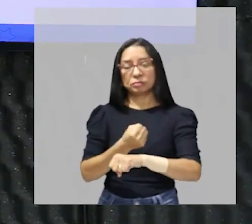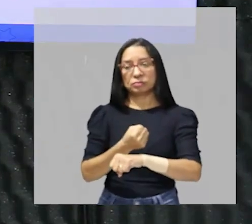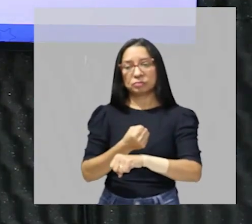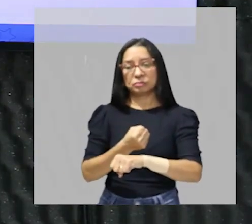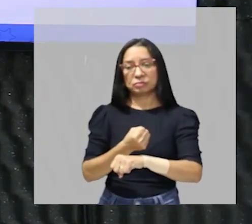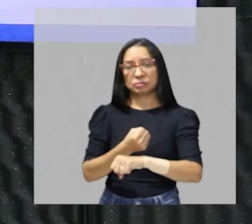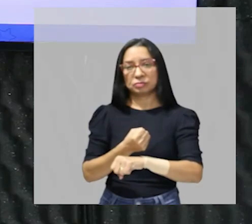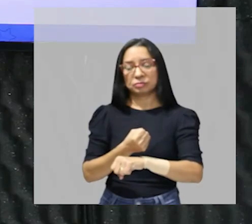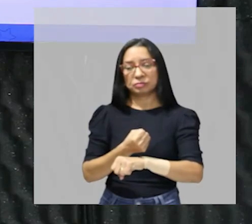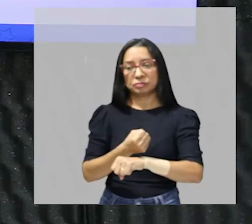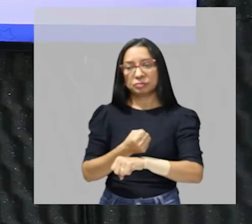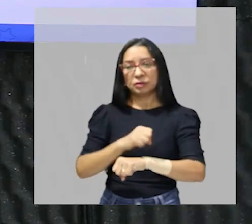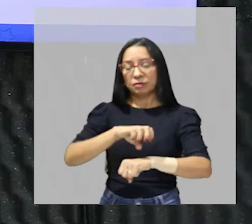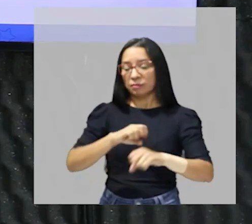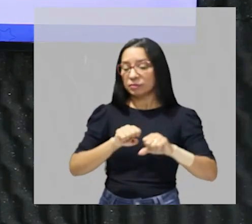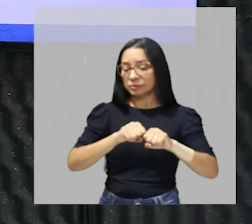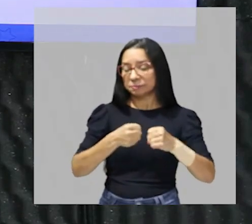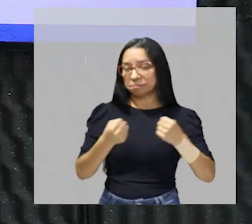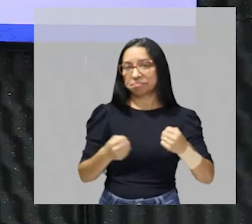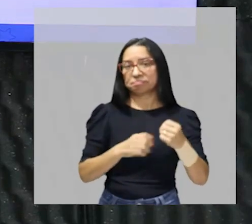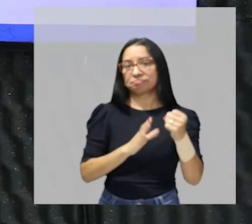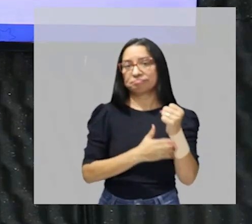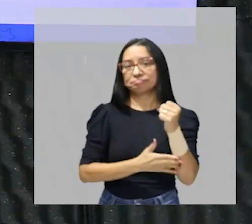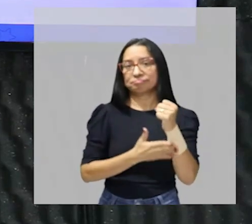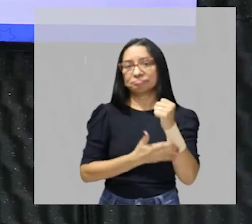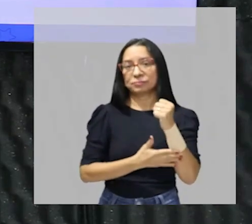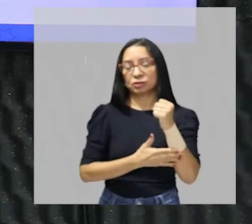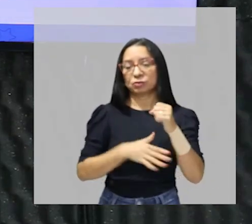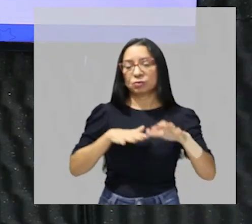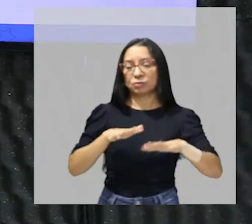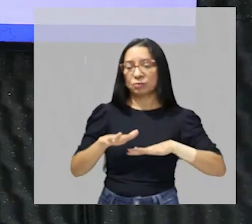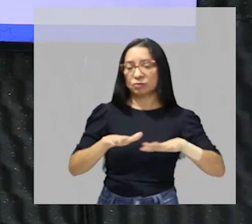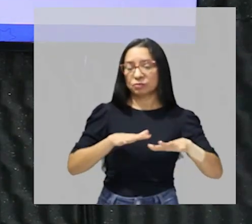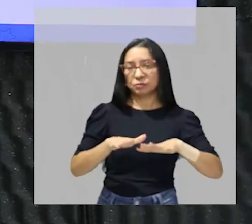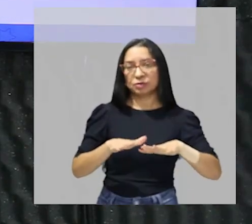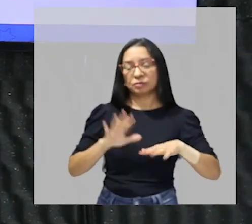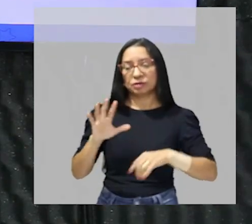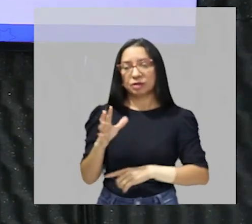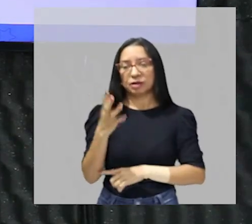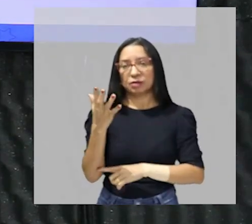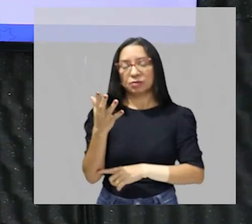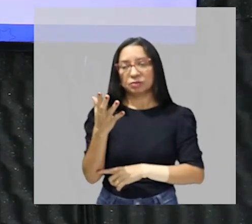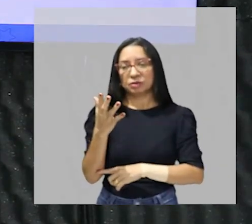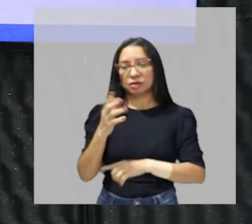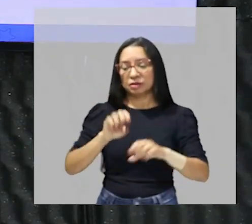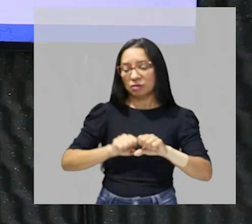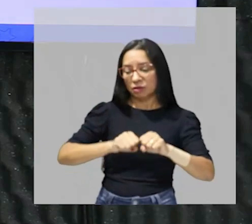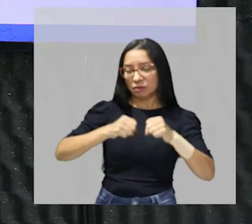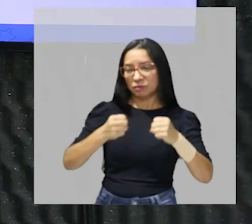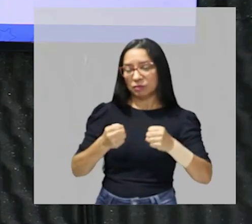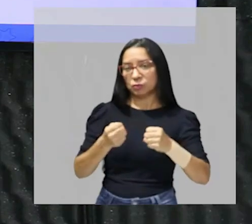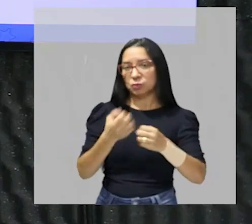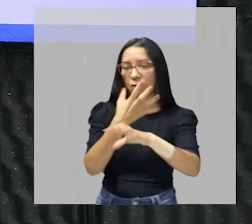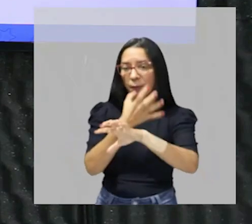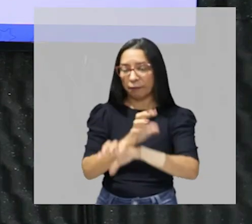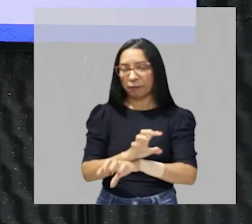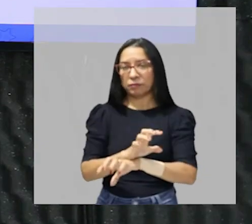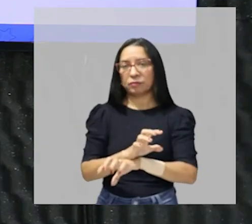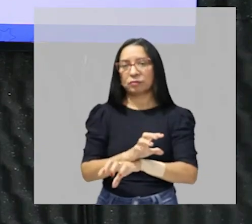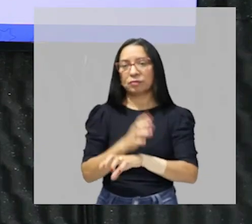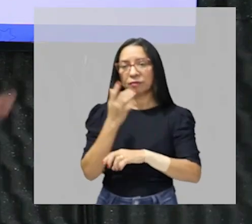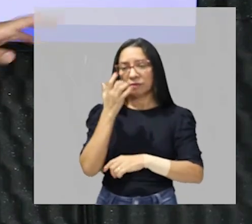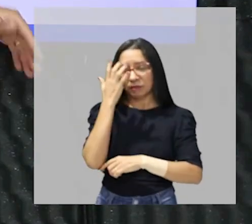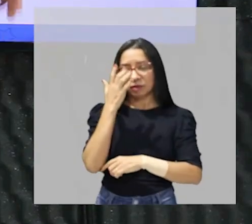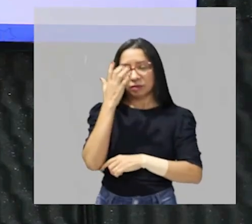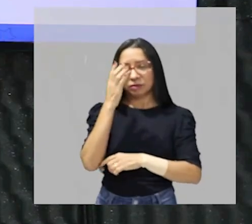braço. Não, ele vai quebrar. Os movimentos que acontecem de alavancas nos jiu-jitsu fraturam ossos facilmente. Então,